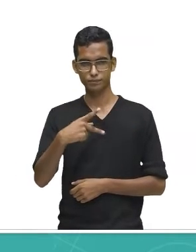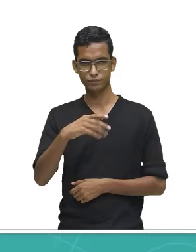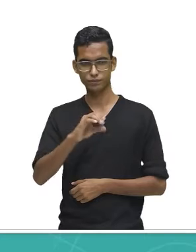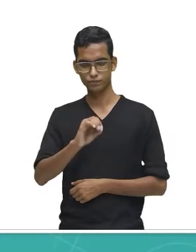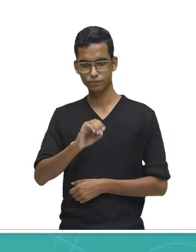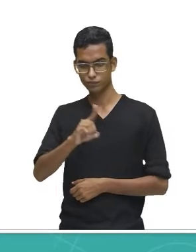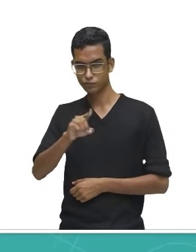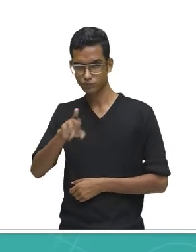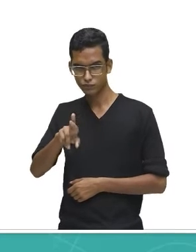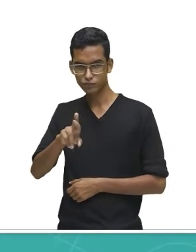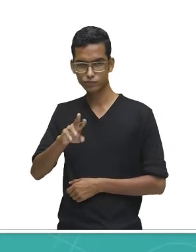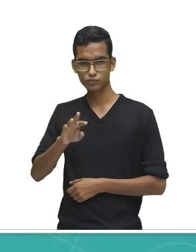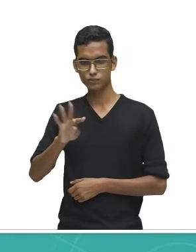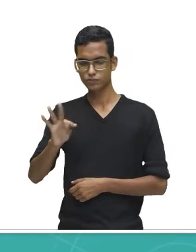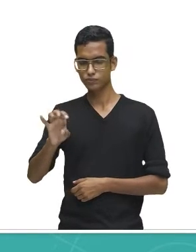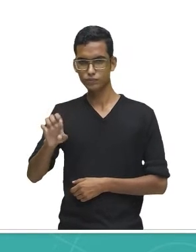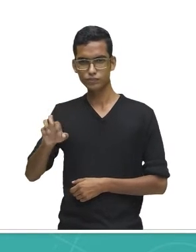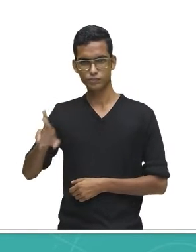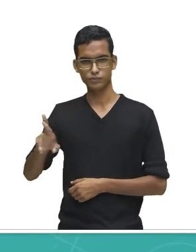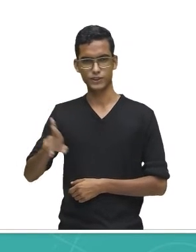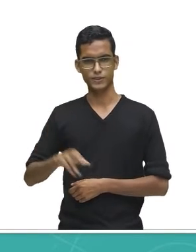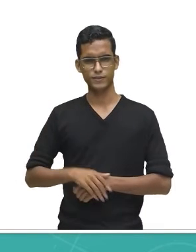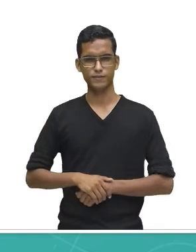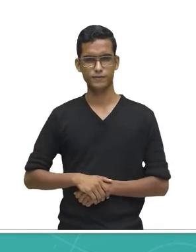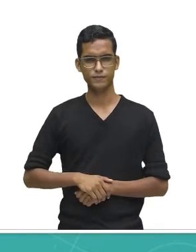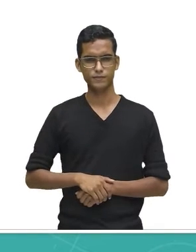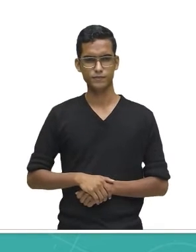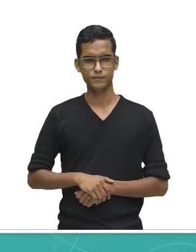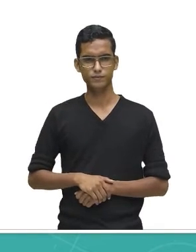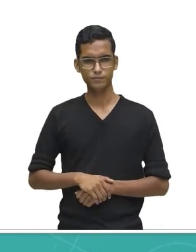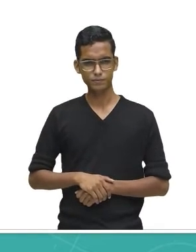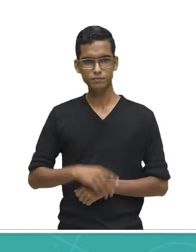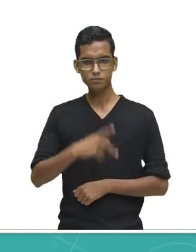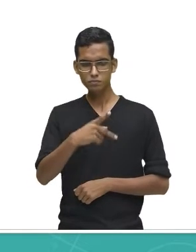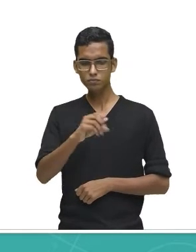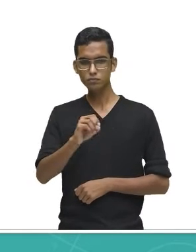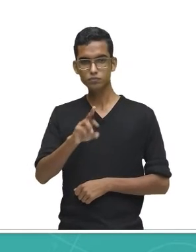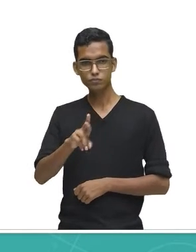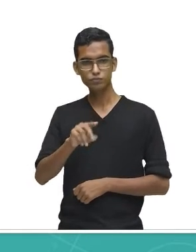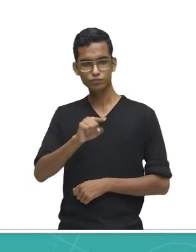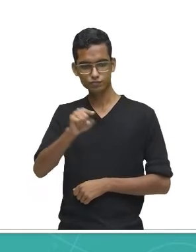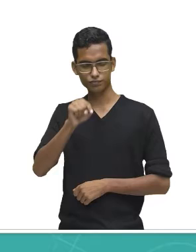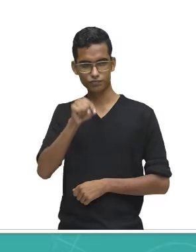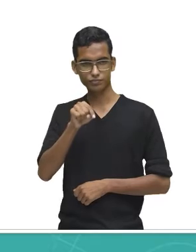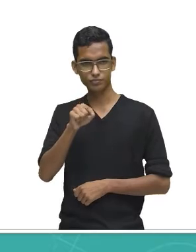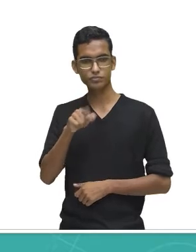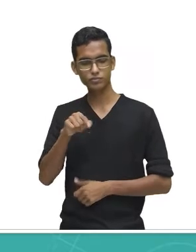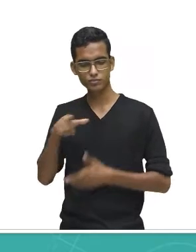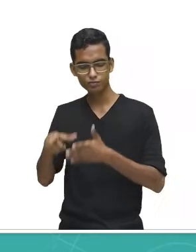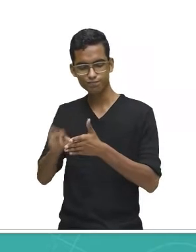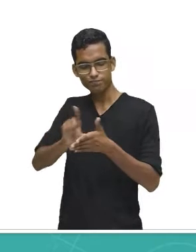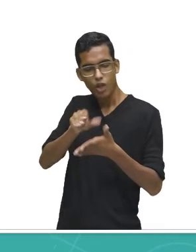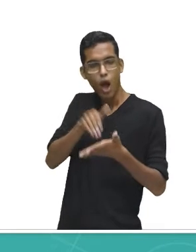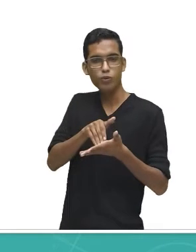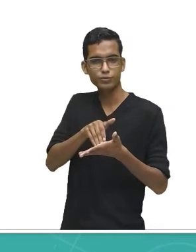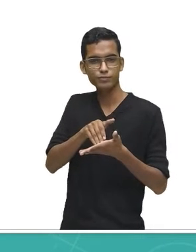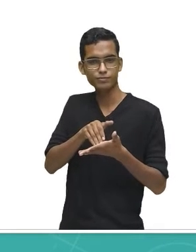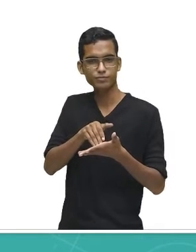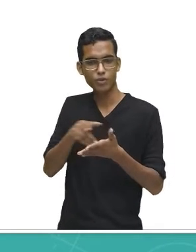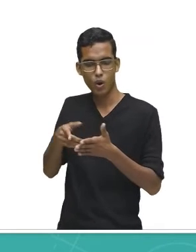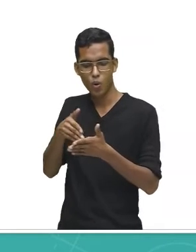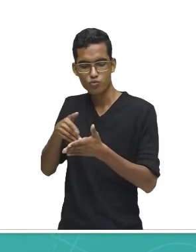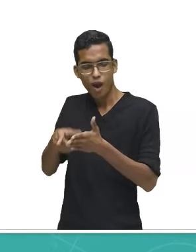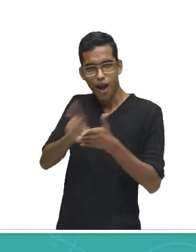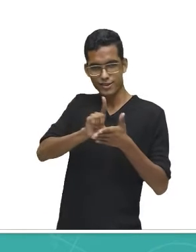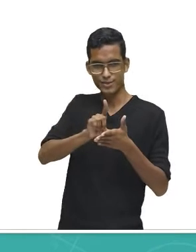temos aqui a última, penúltima e antepenúltima sílaba, tá? Então, albo